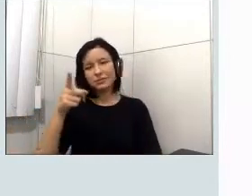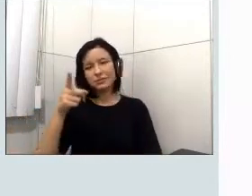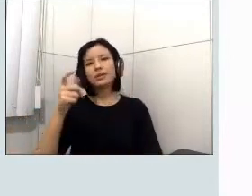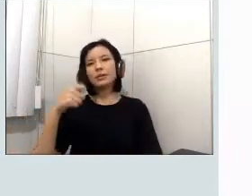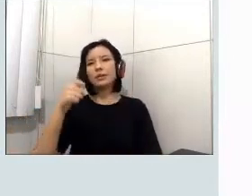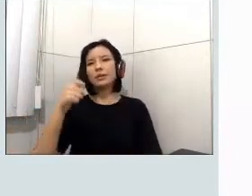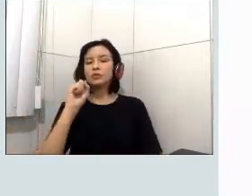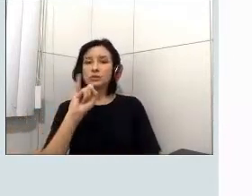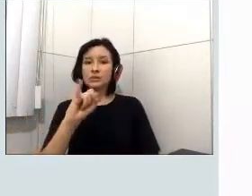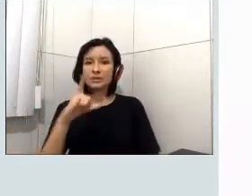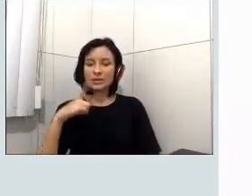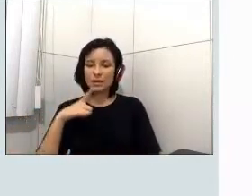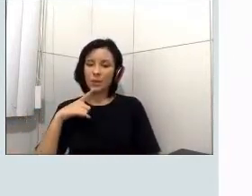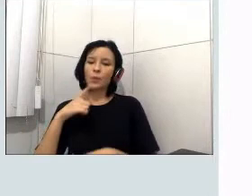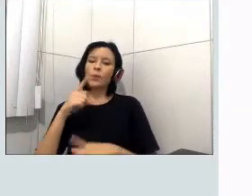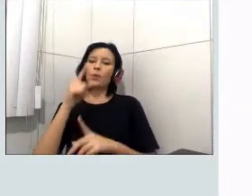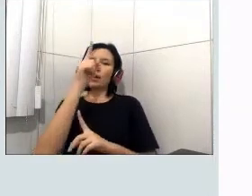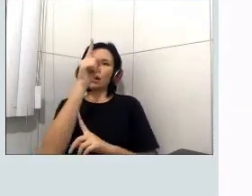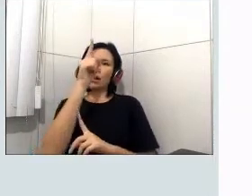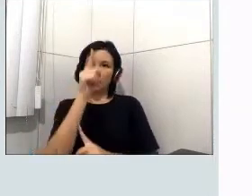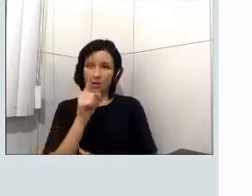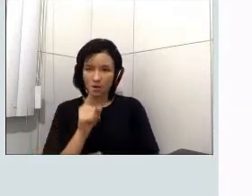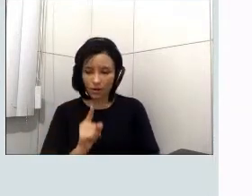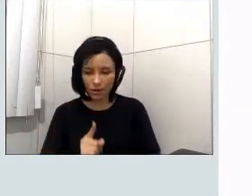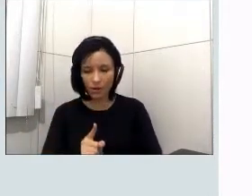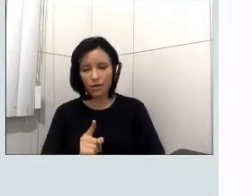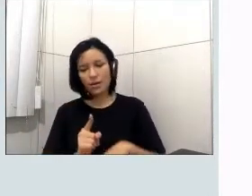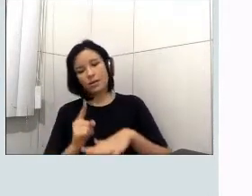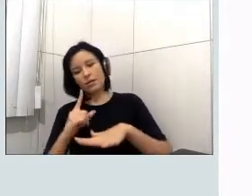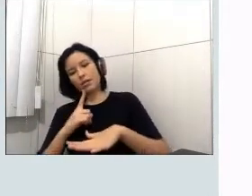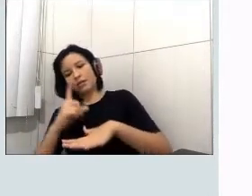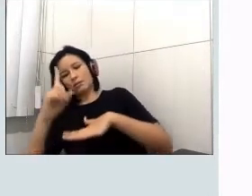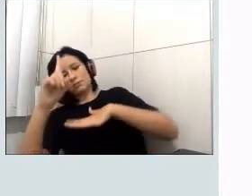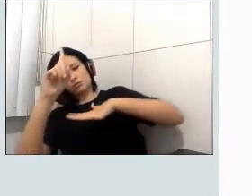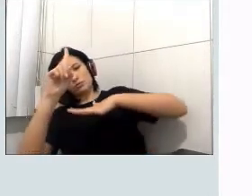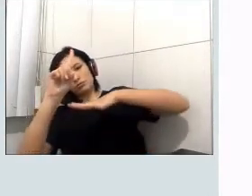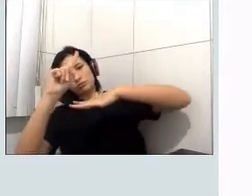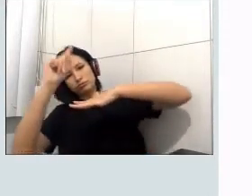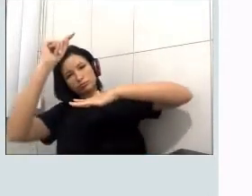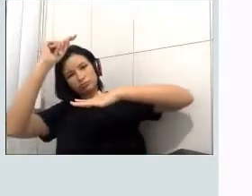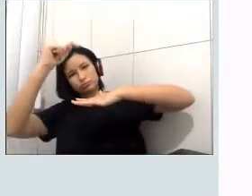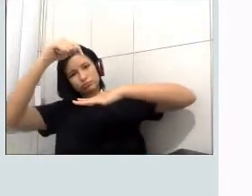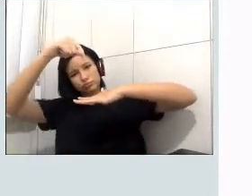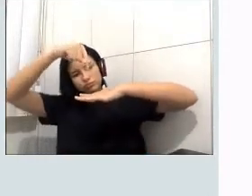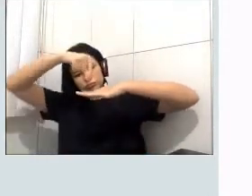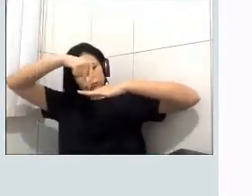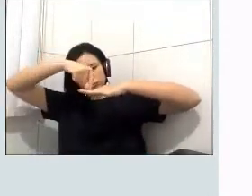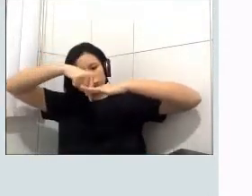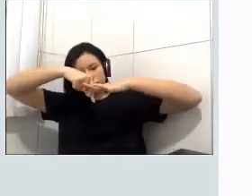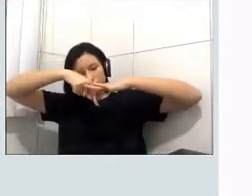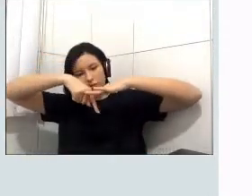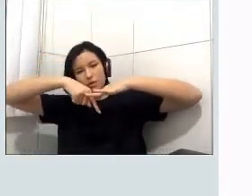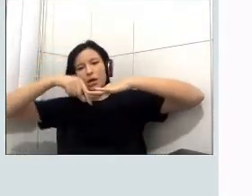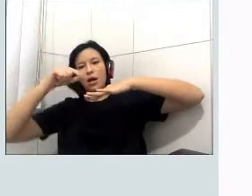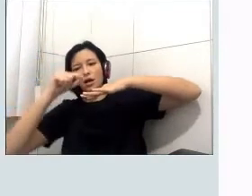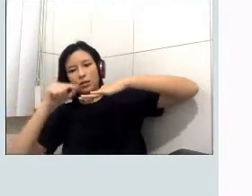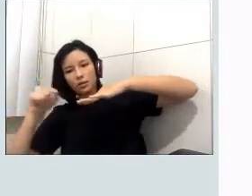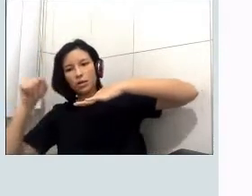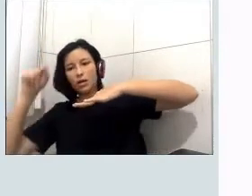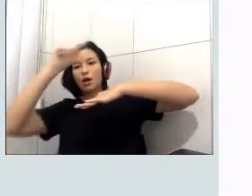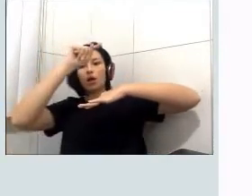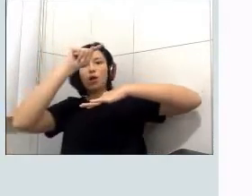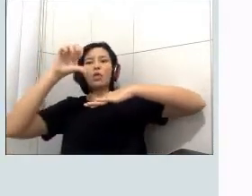apenas se uma reta, passando por eles, ela formar, passando por um deles, formar um ângulo de 90 graus,